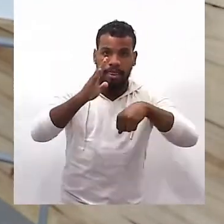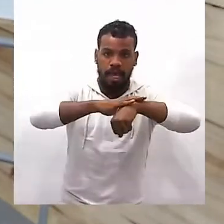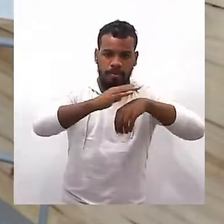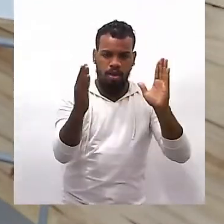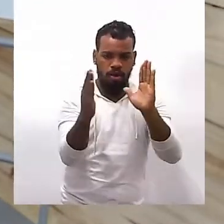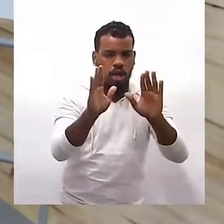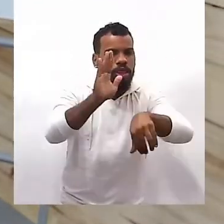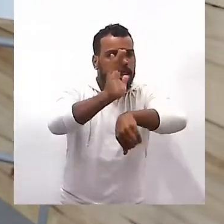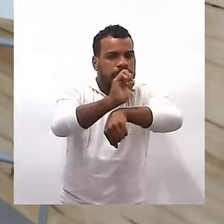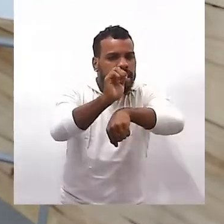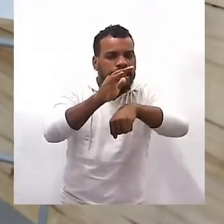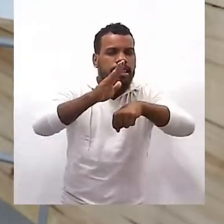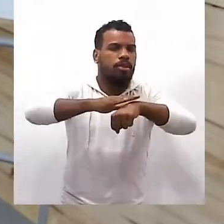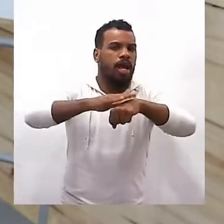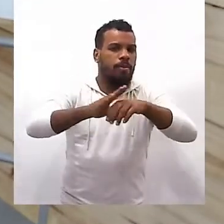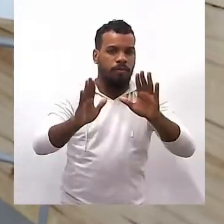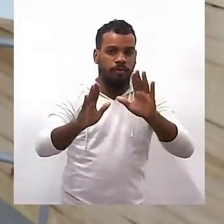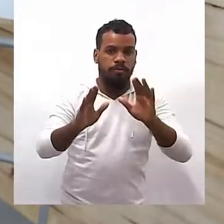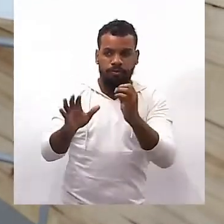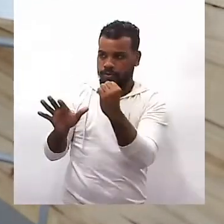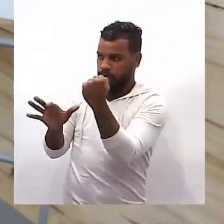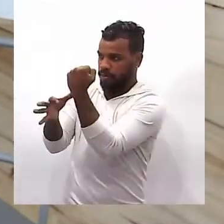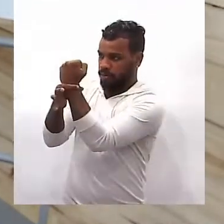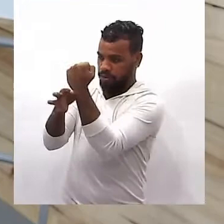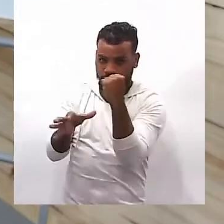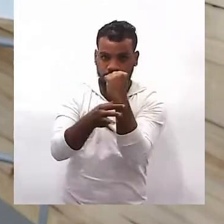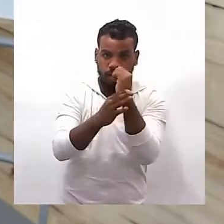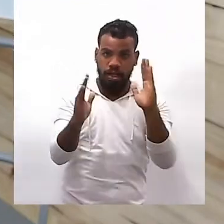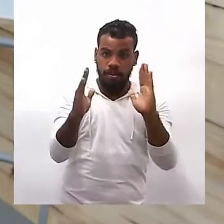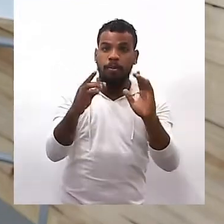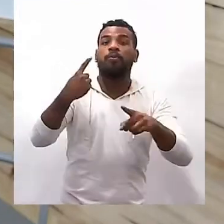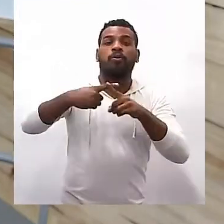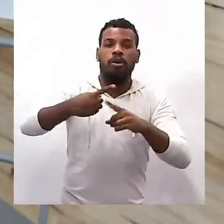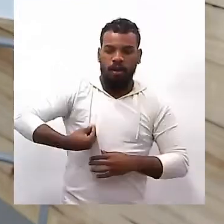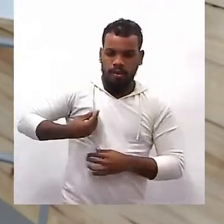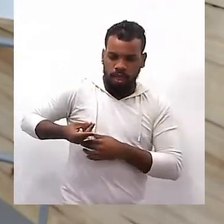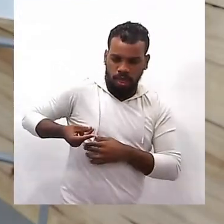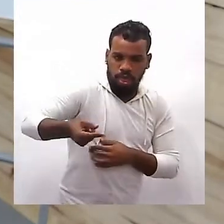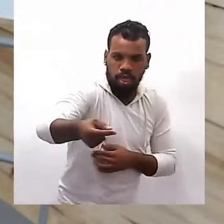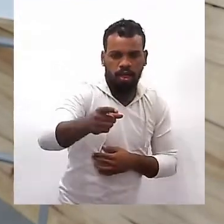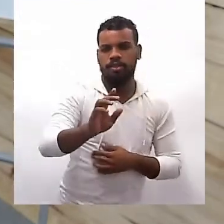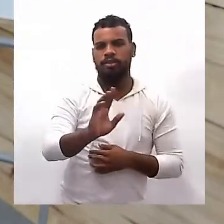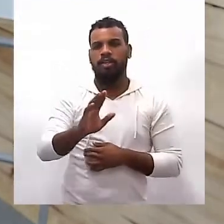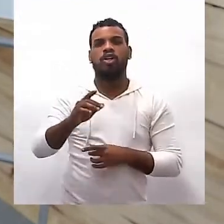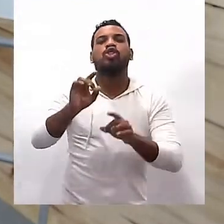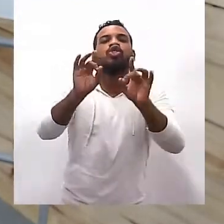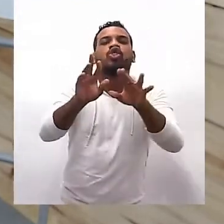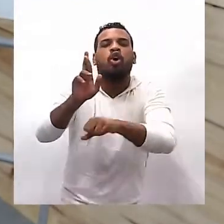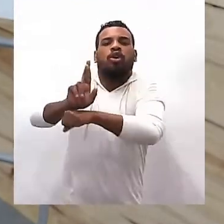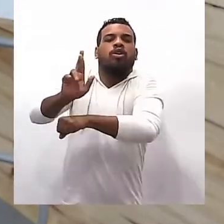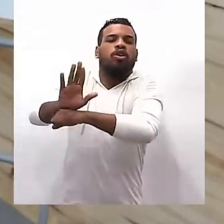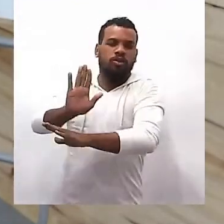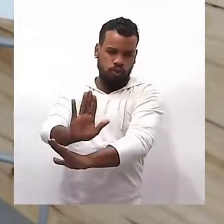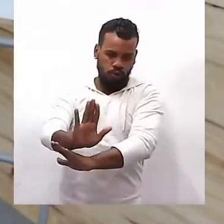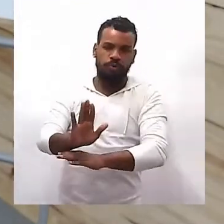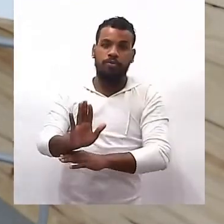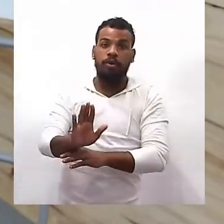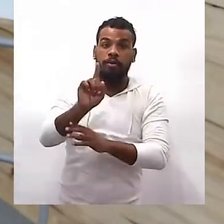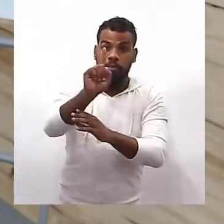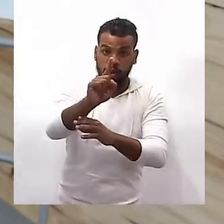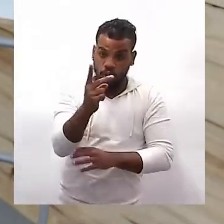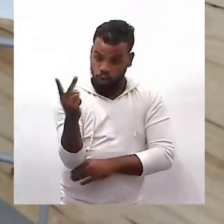temporariamente. Elas vão ser seguradas temporariamente, porque não é a vida toda, é só para quebrar o galho. Aí vê o que é que vai acontecer.